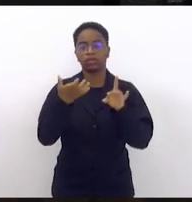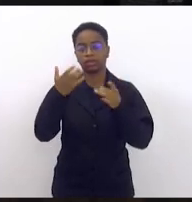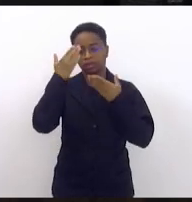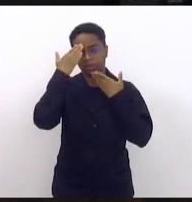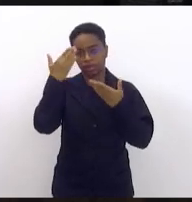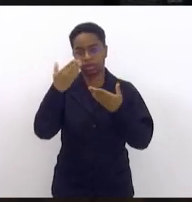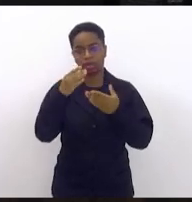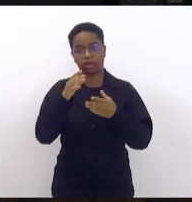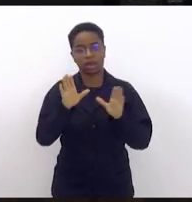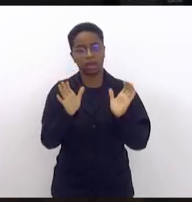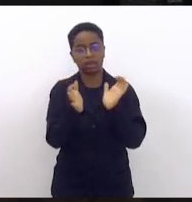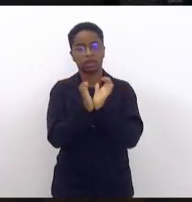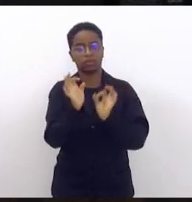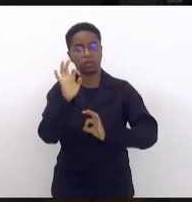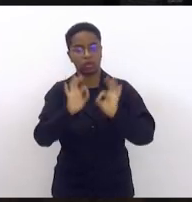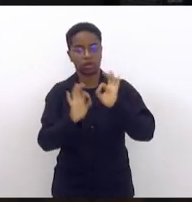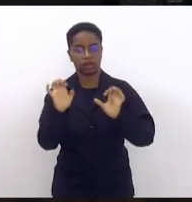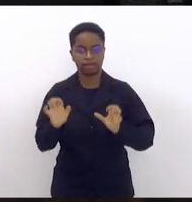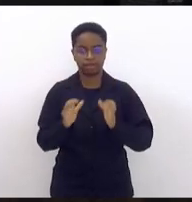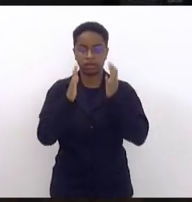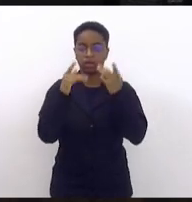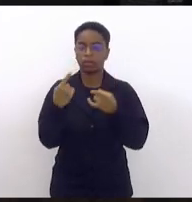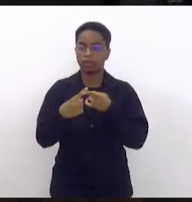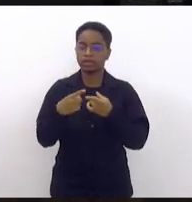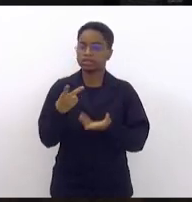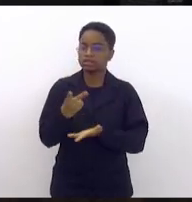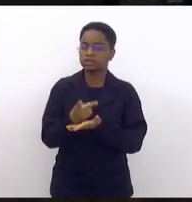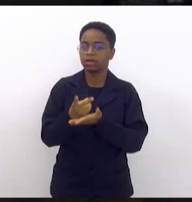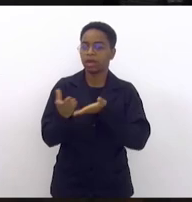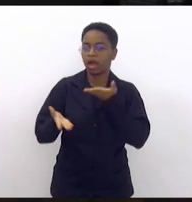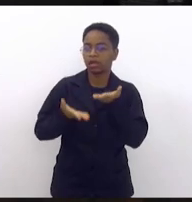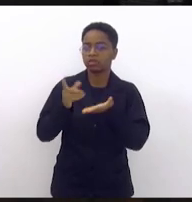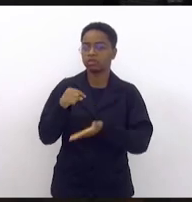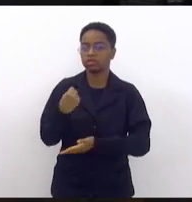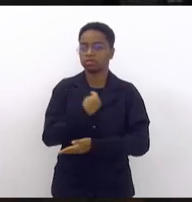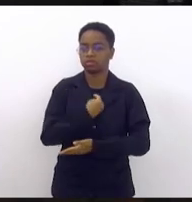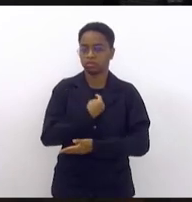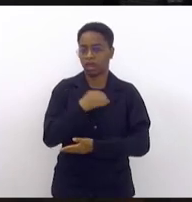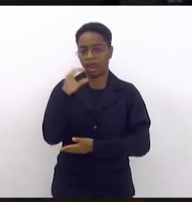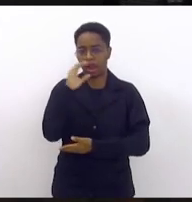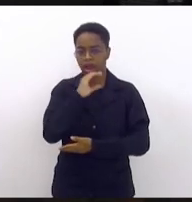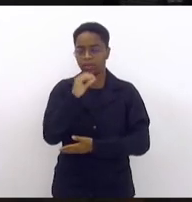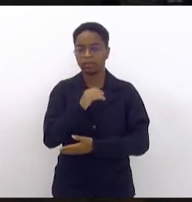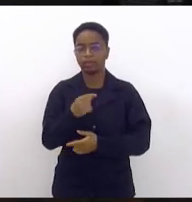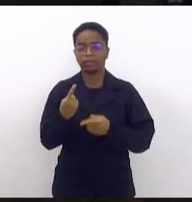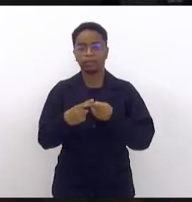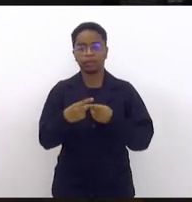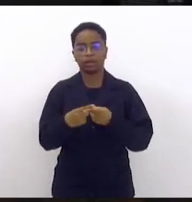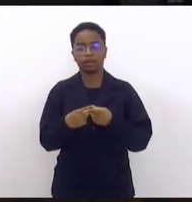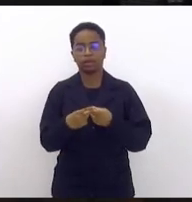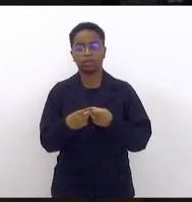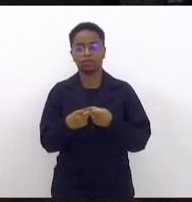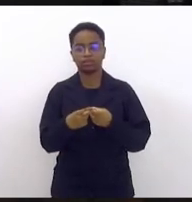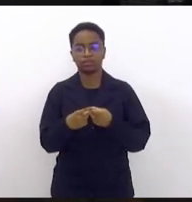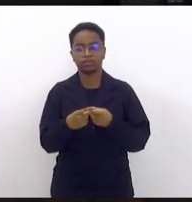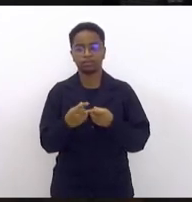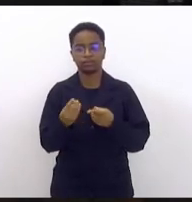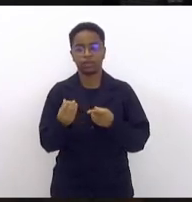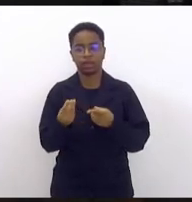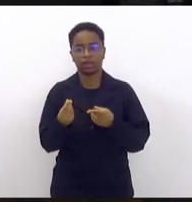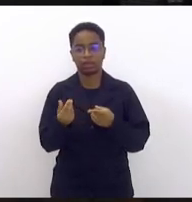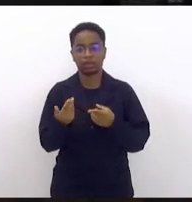cerimonial que sempre com prontidão nos atende por todas as eh